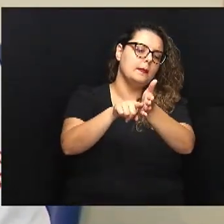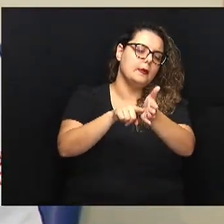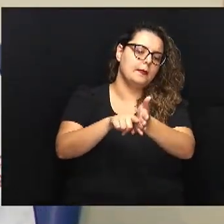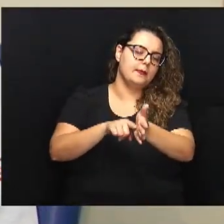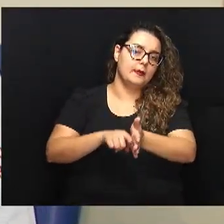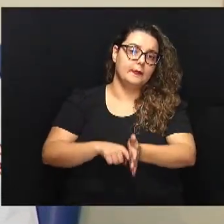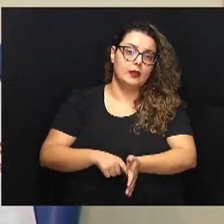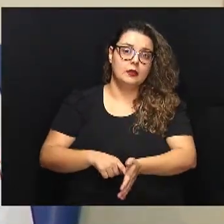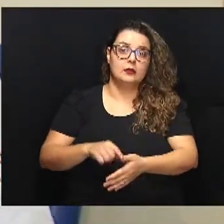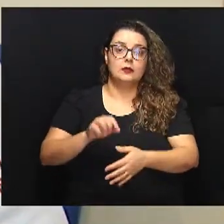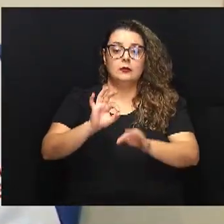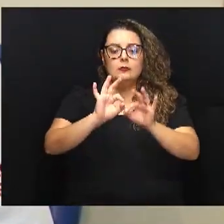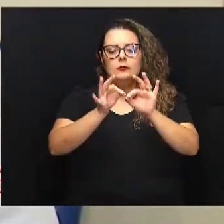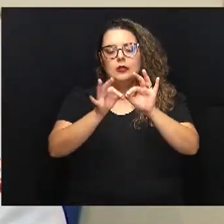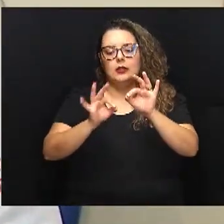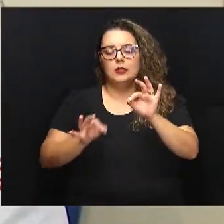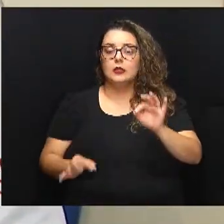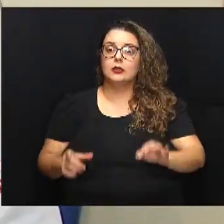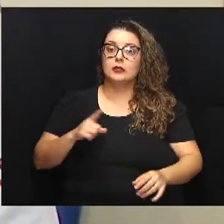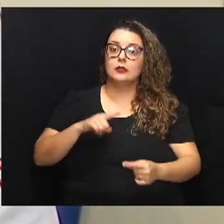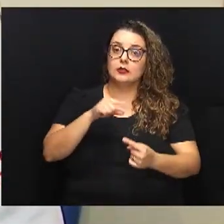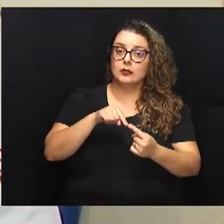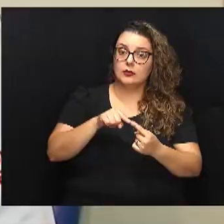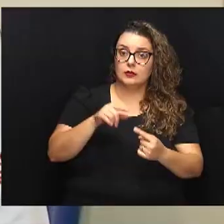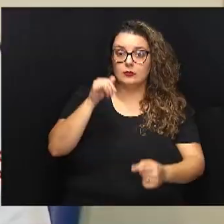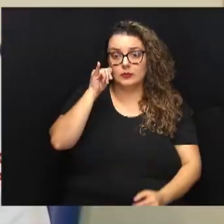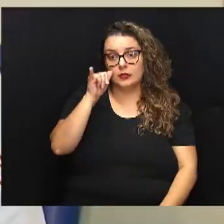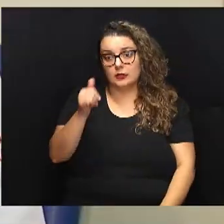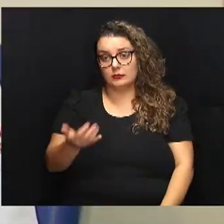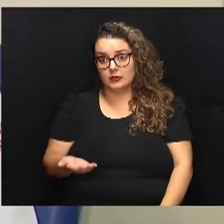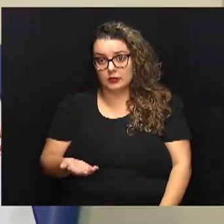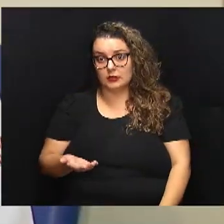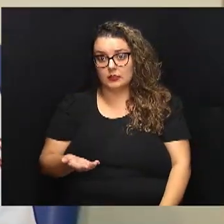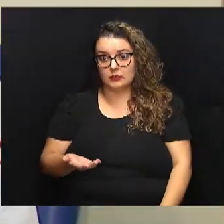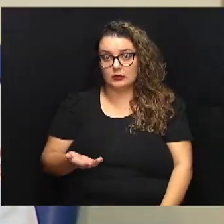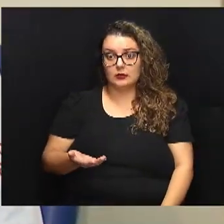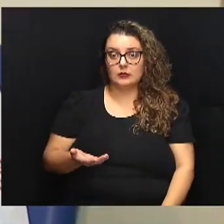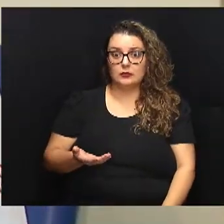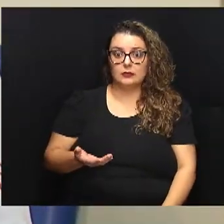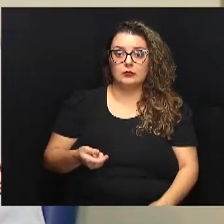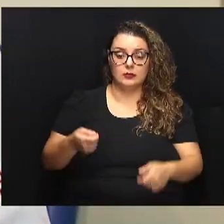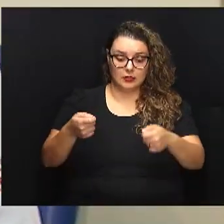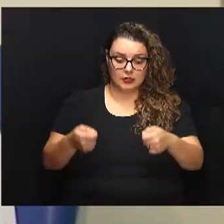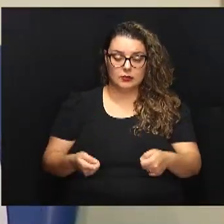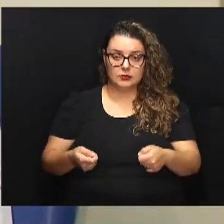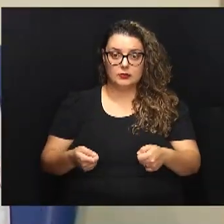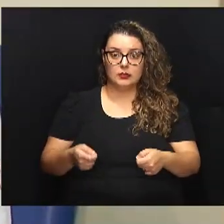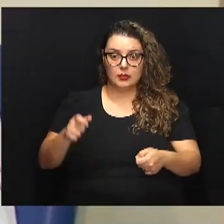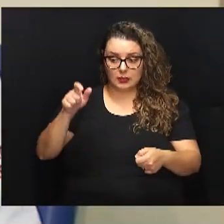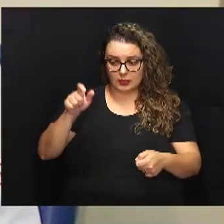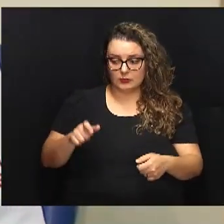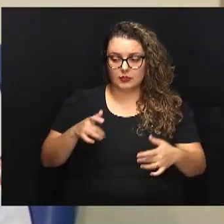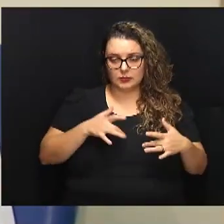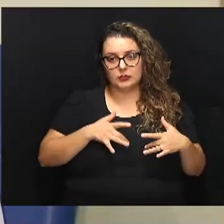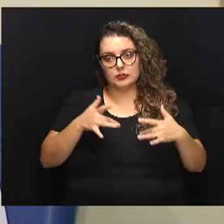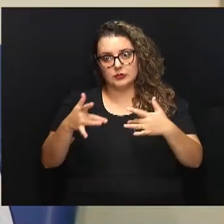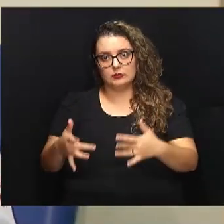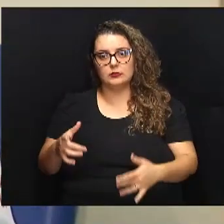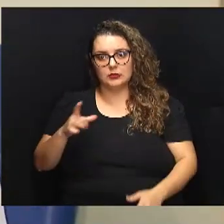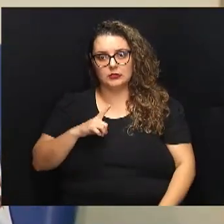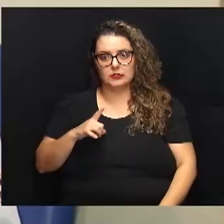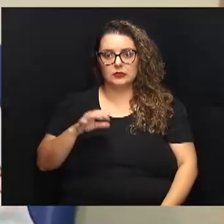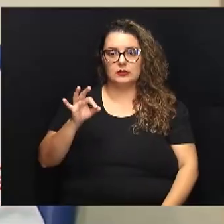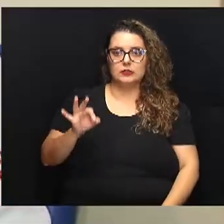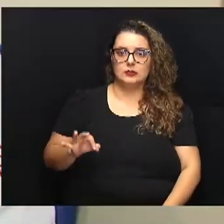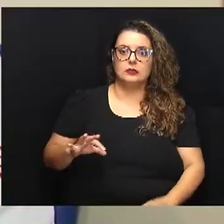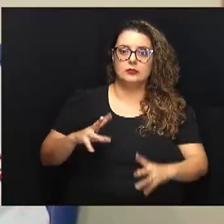É um questionário extenso que tem como objetivo prevenir, né, segurar não só a pessoa que está doando, para ter certeza que vai